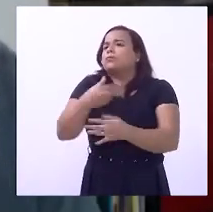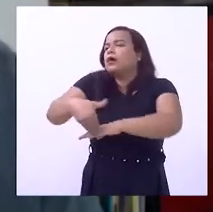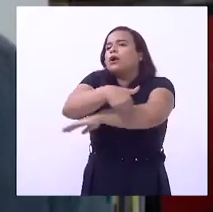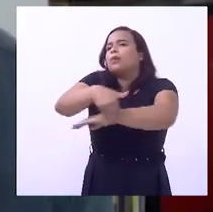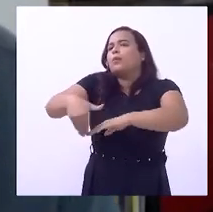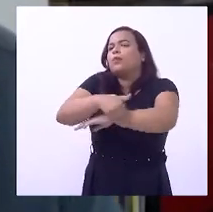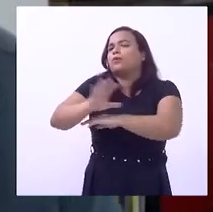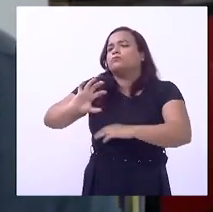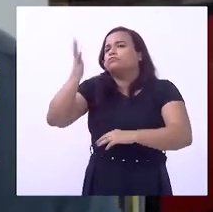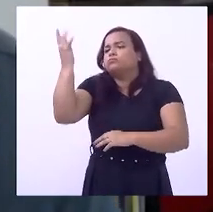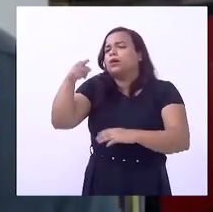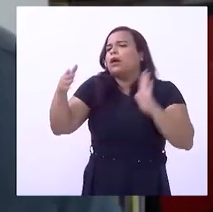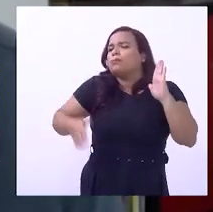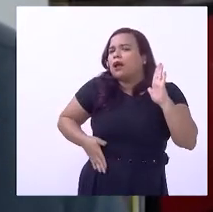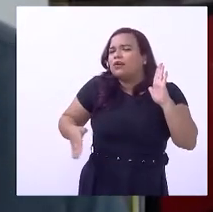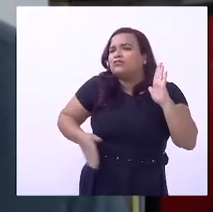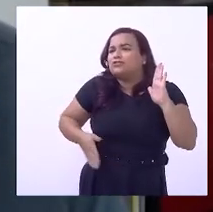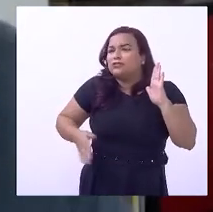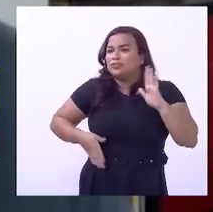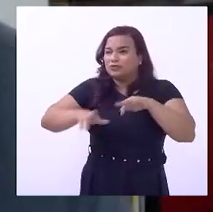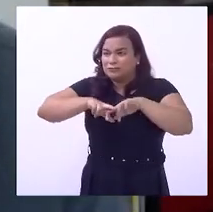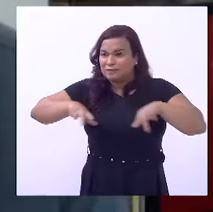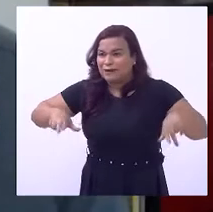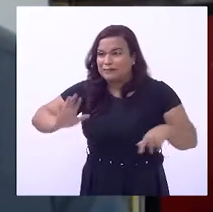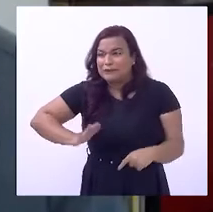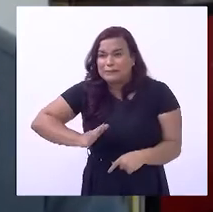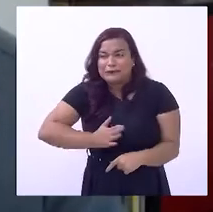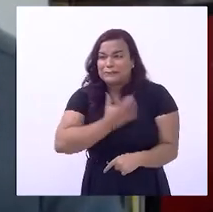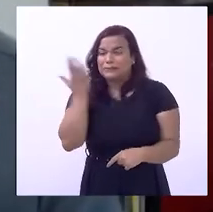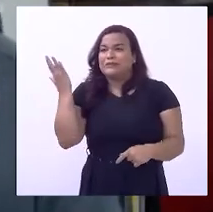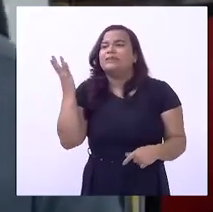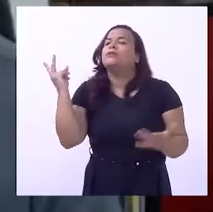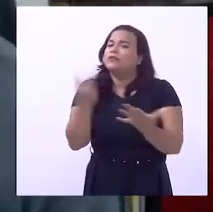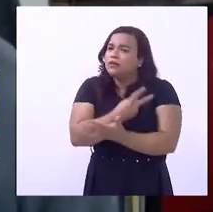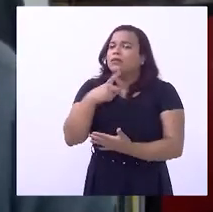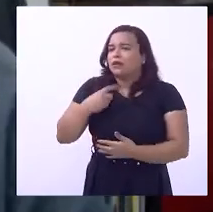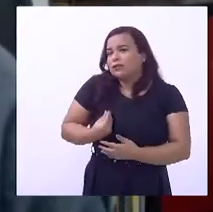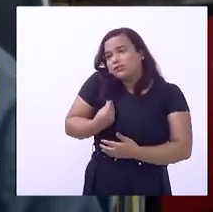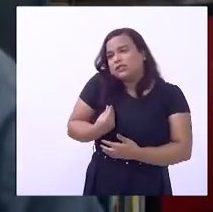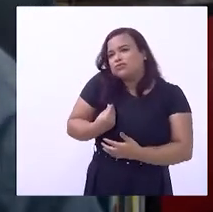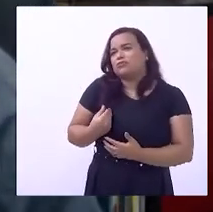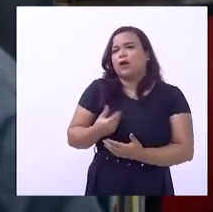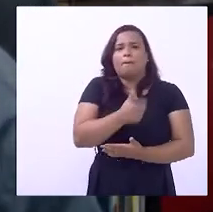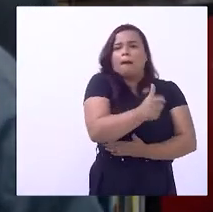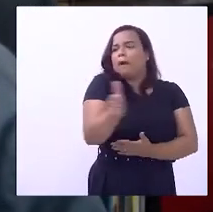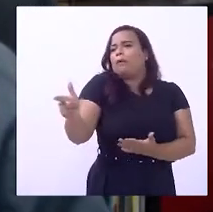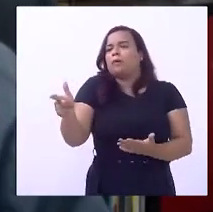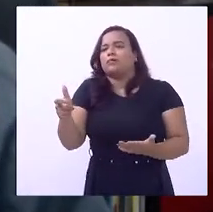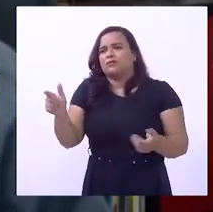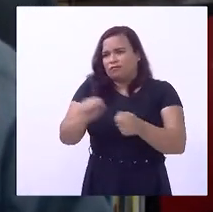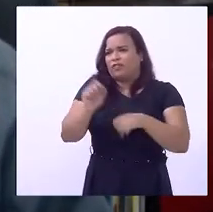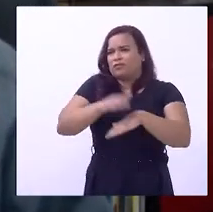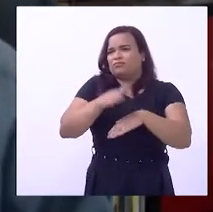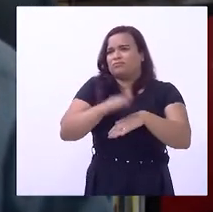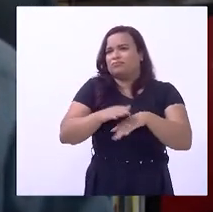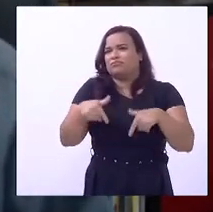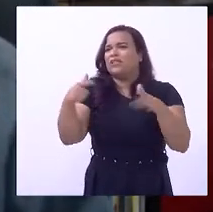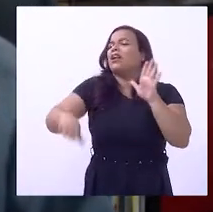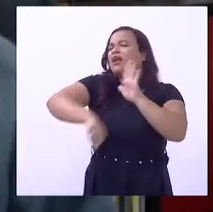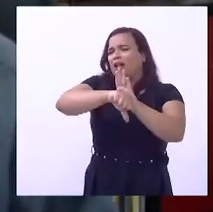esses bandidos miseráveis que existem no nosso meio e que praticam esses